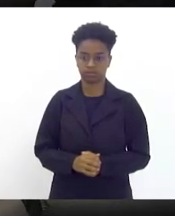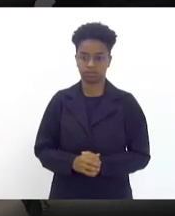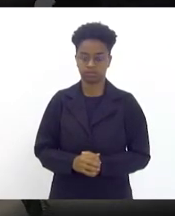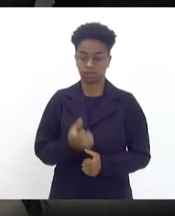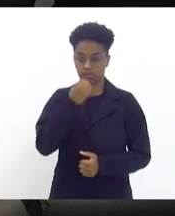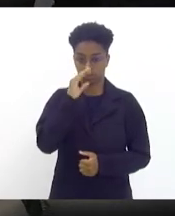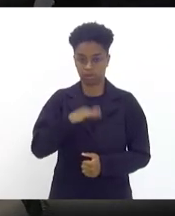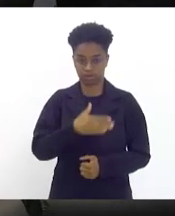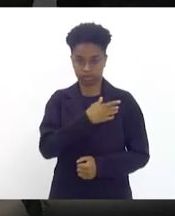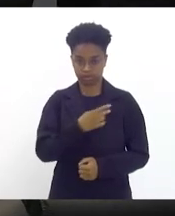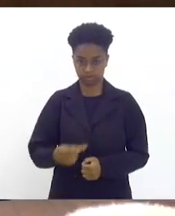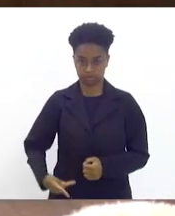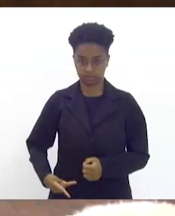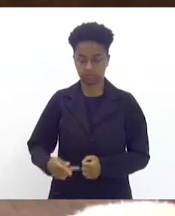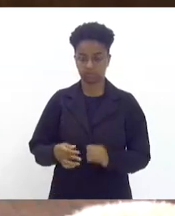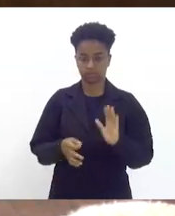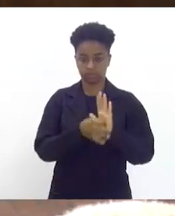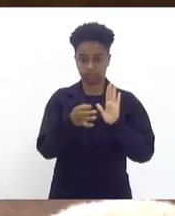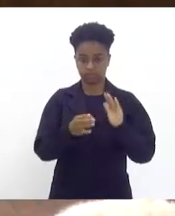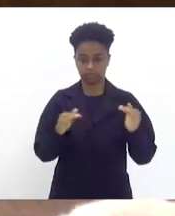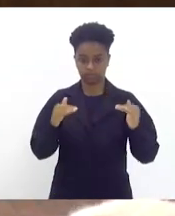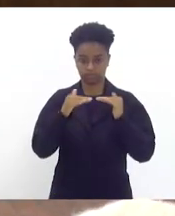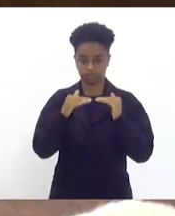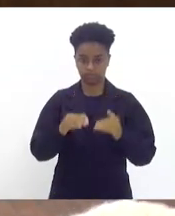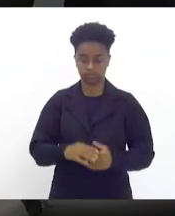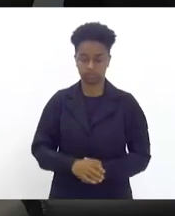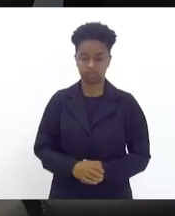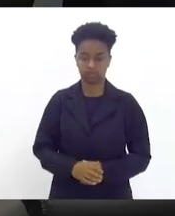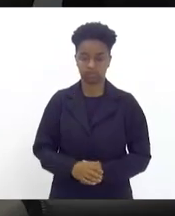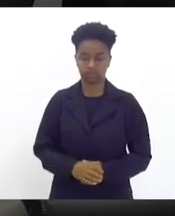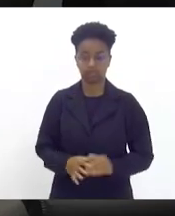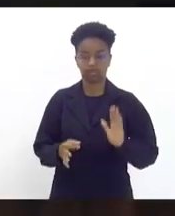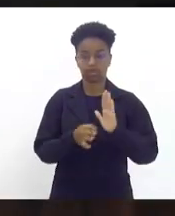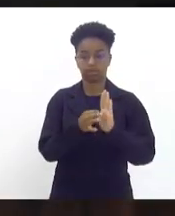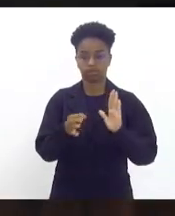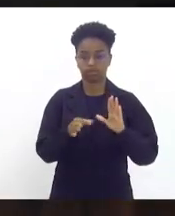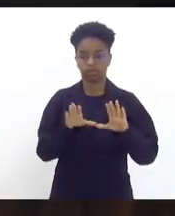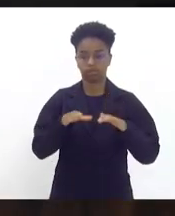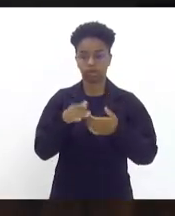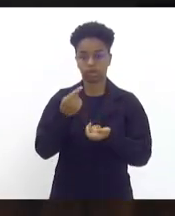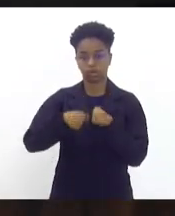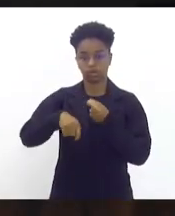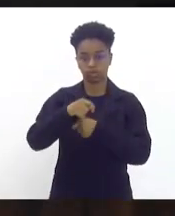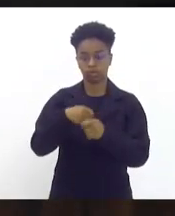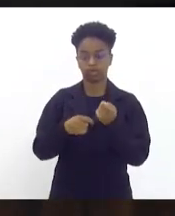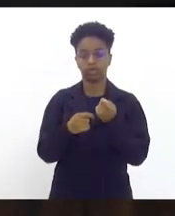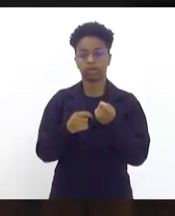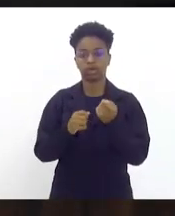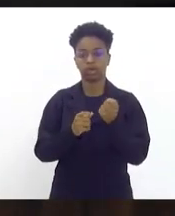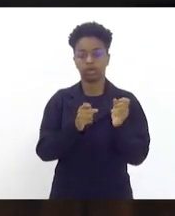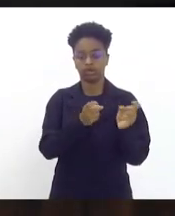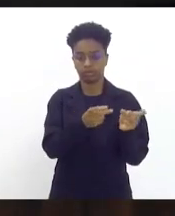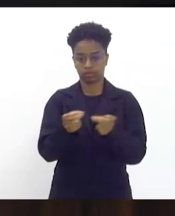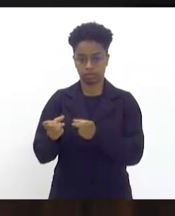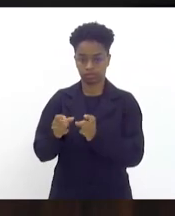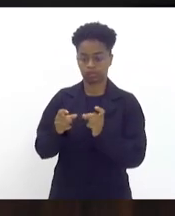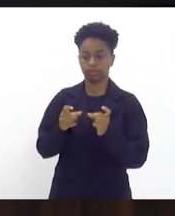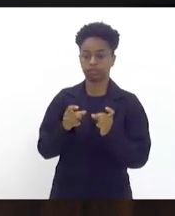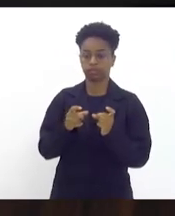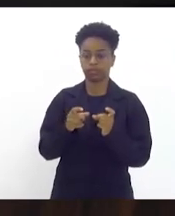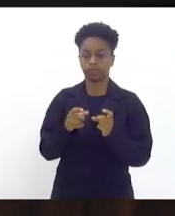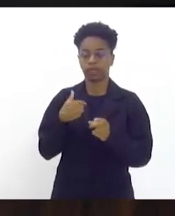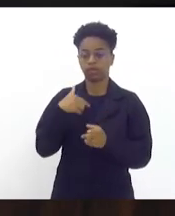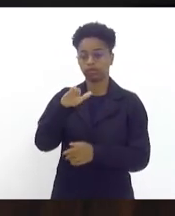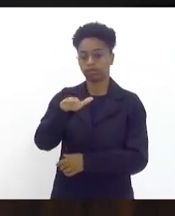Boa tarde Presidente parecer favorável para aparecer pela comissão de Economia Industria e Comércio Deputado Moraes é o autor